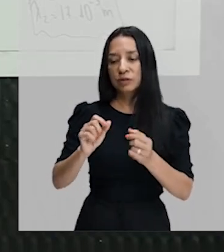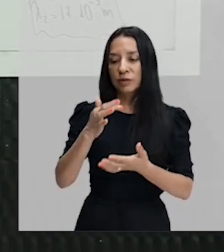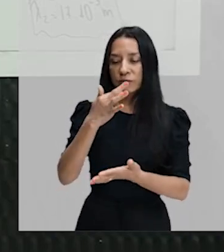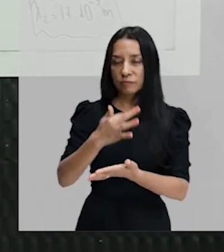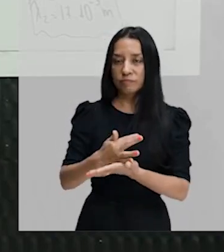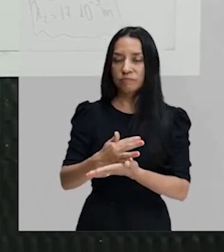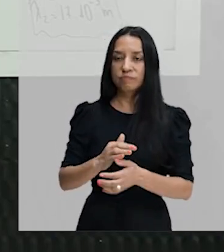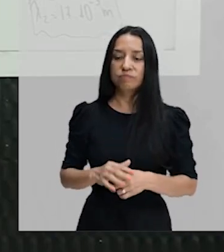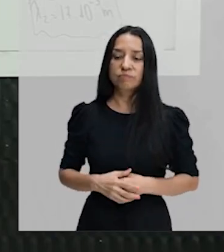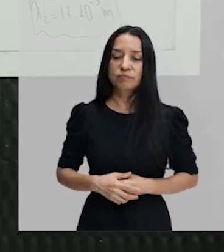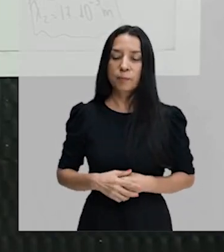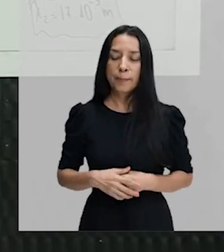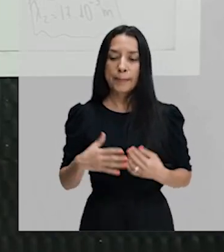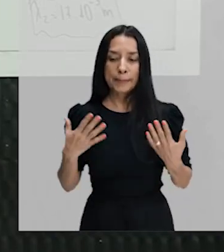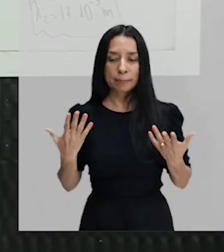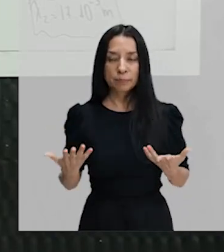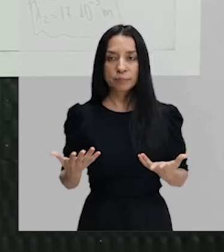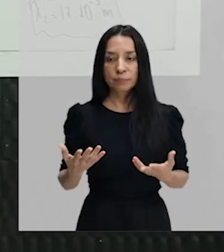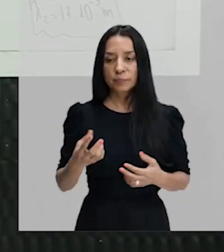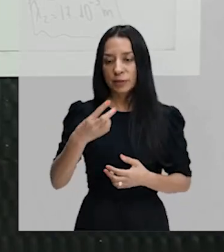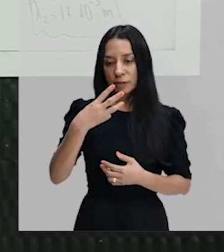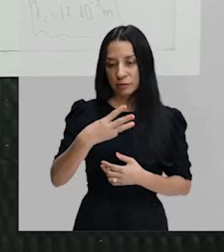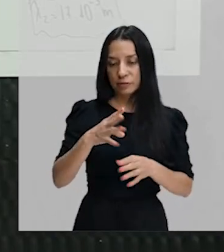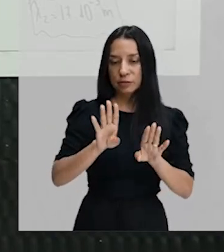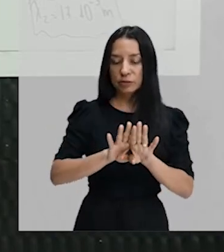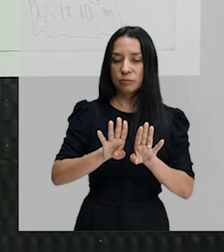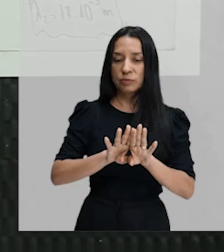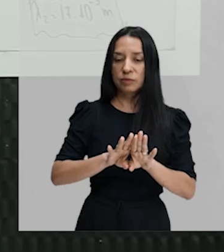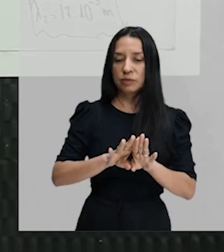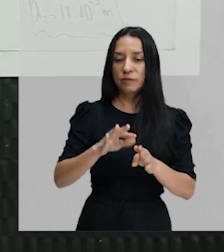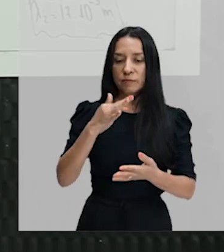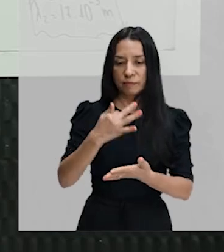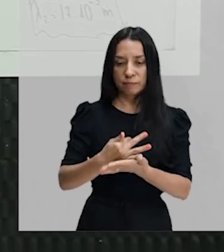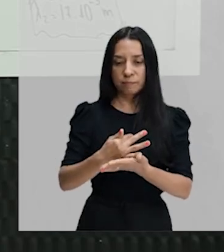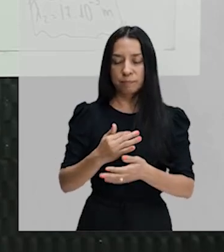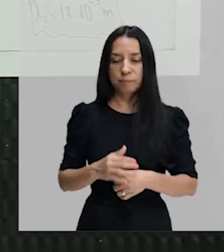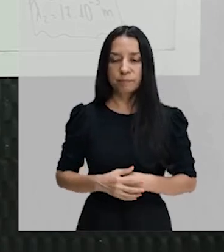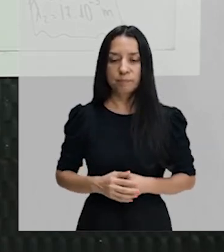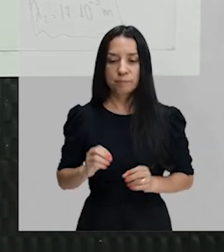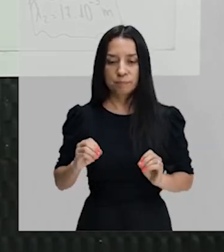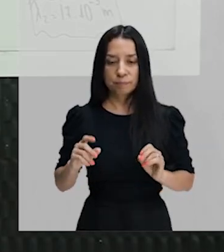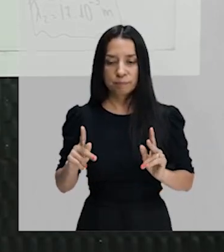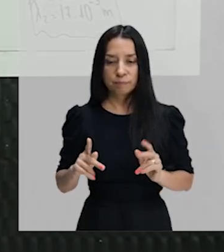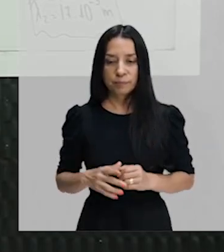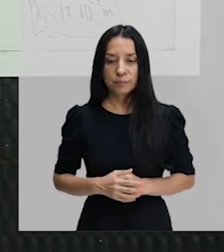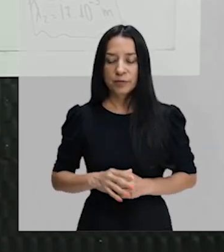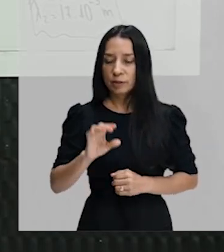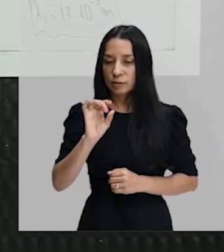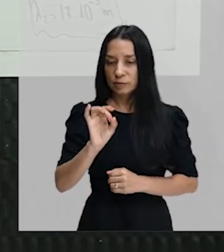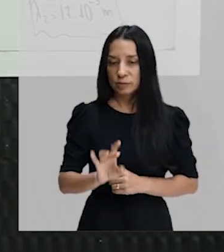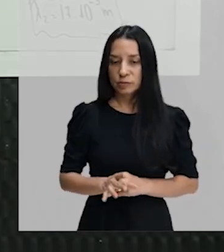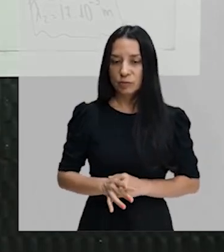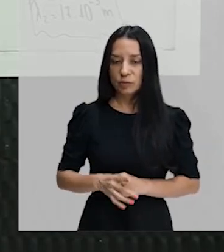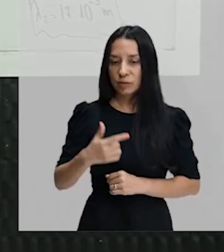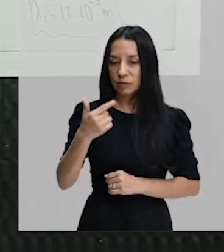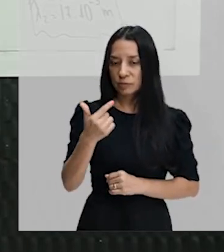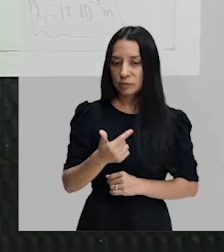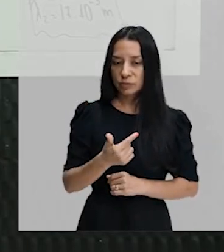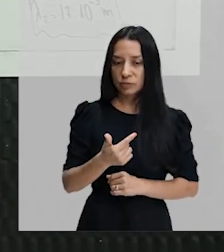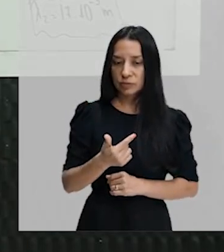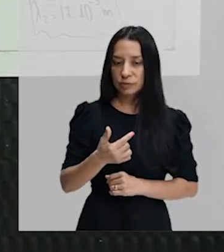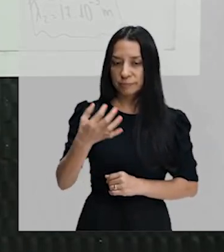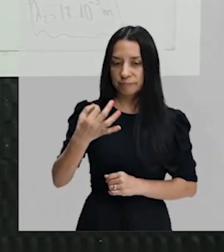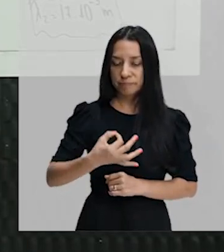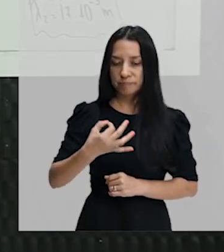certo então a 3 é falso tá ok então somente a dois é